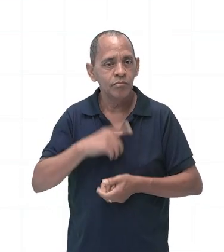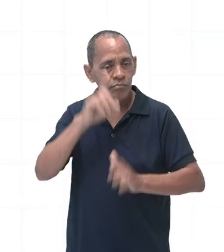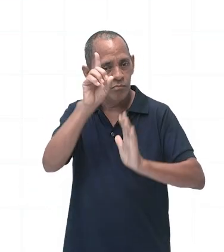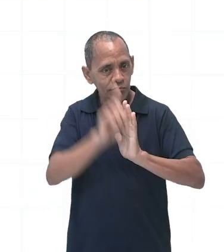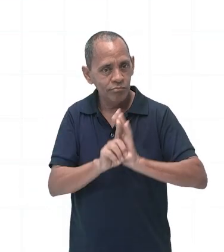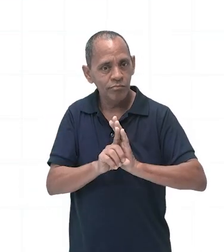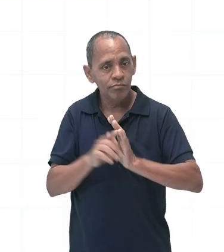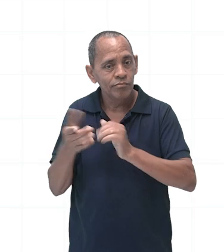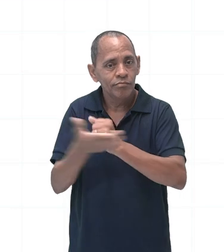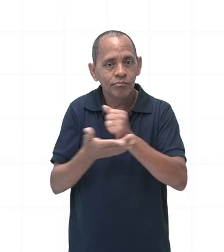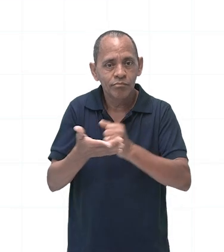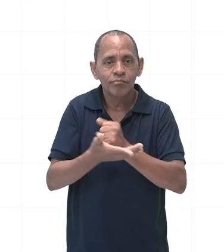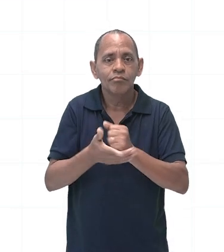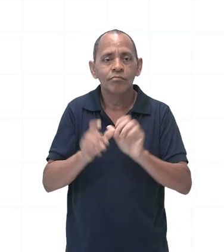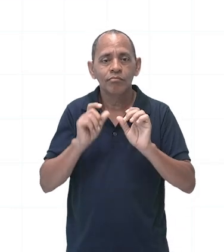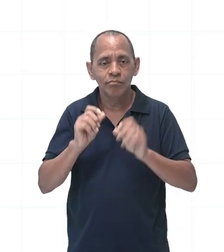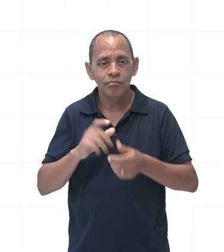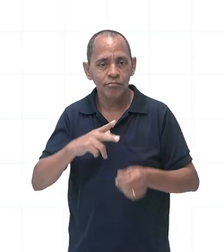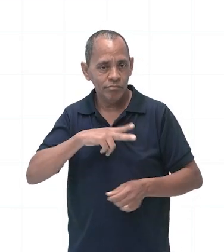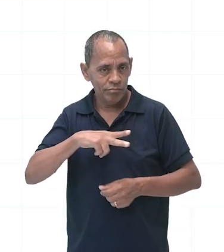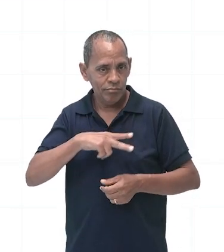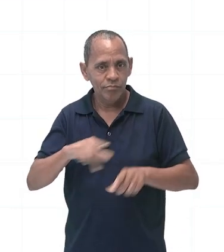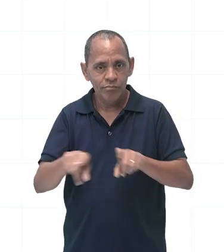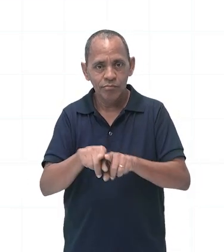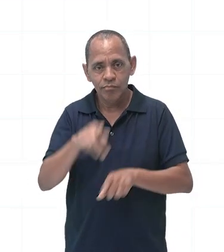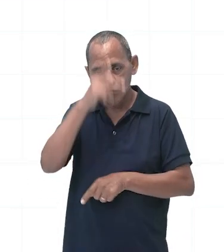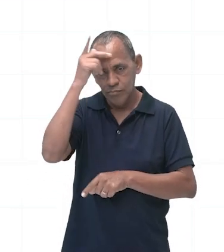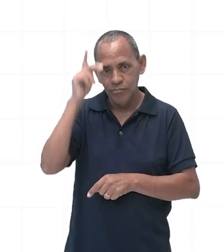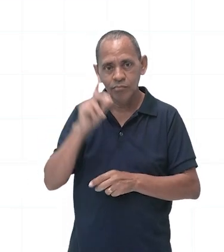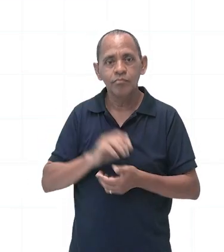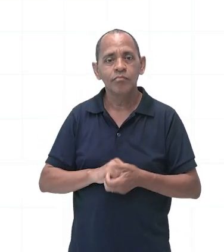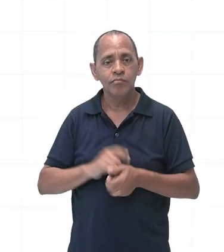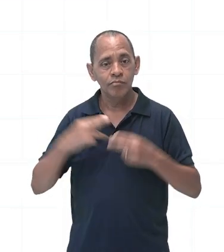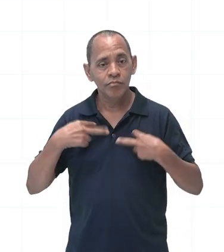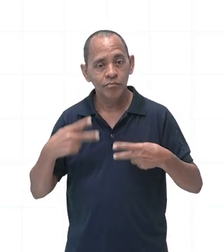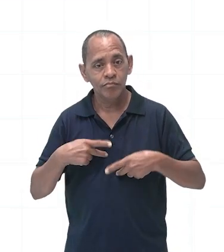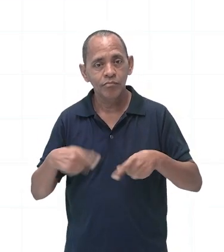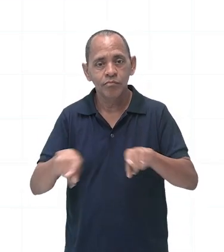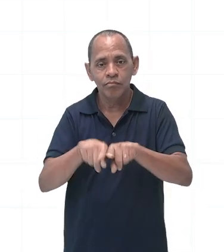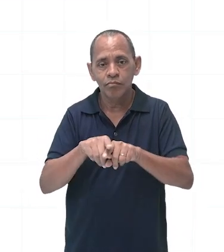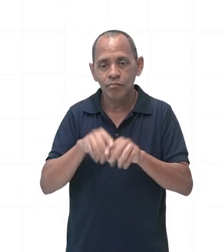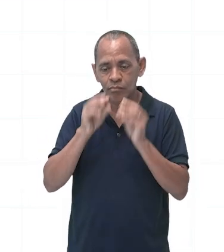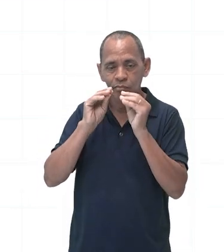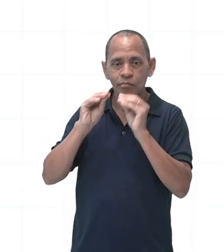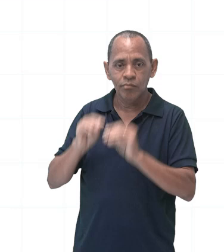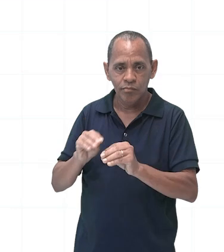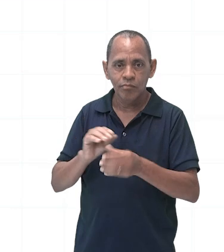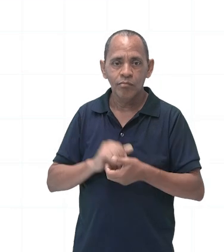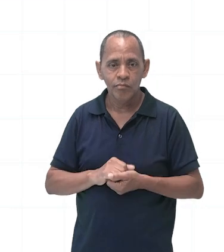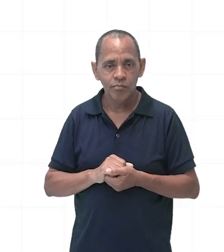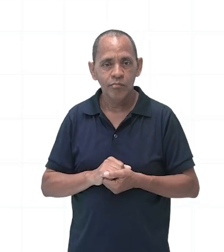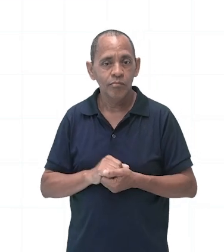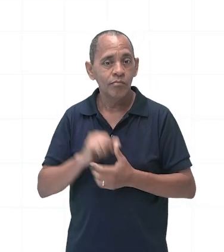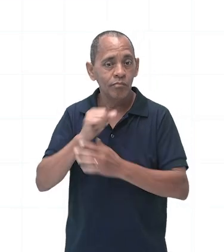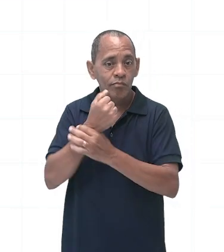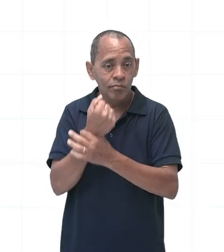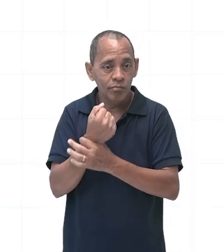de todos os direitos fundamentais inerentes à pessoa humana, sem prejuízo da proteção integral de que trata esta